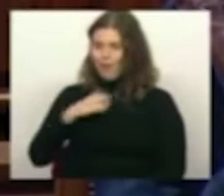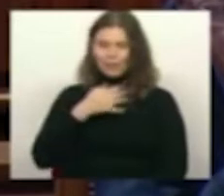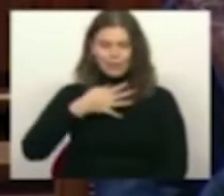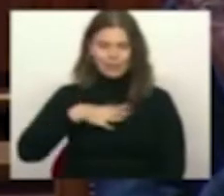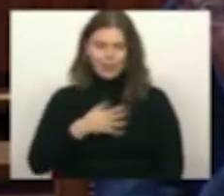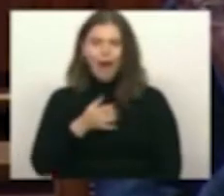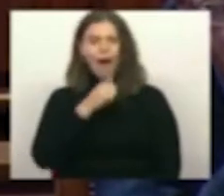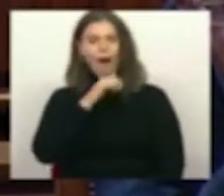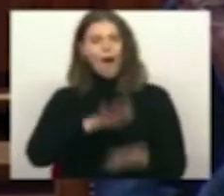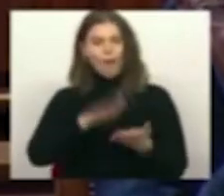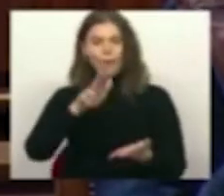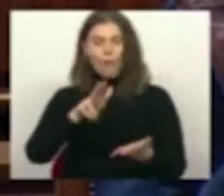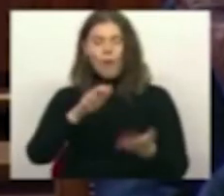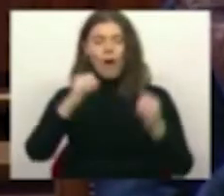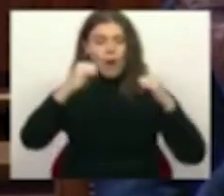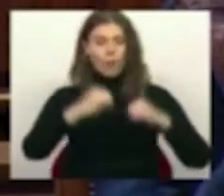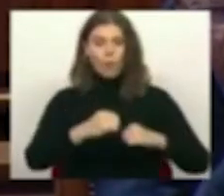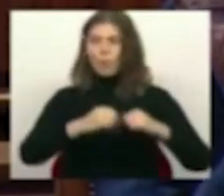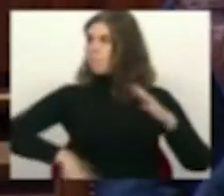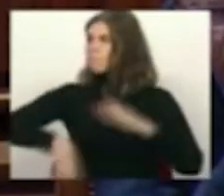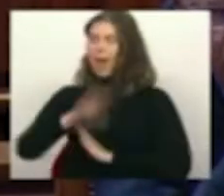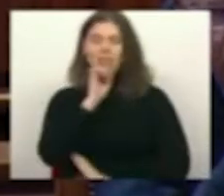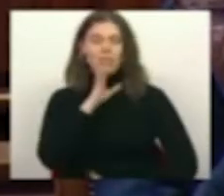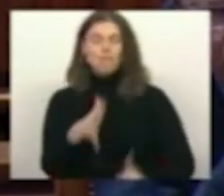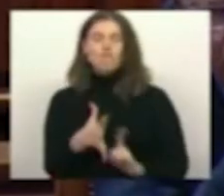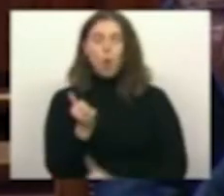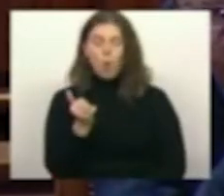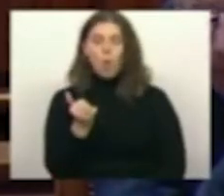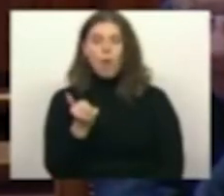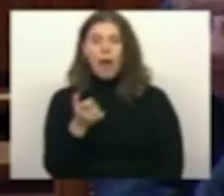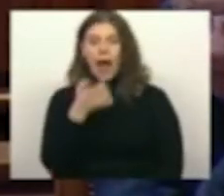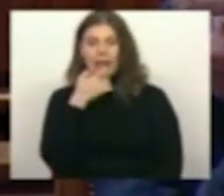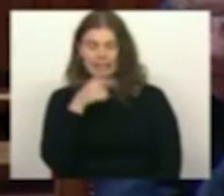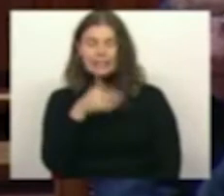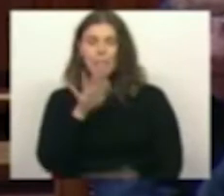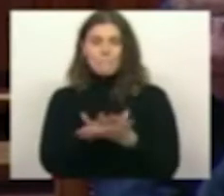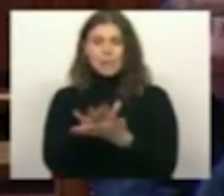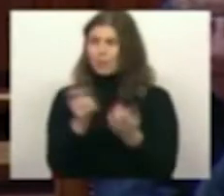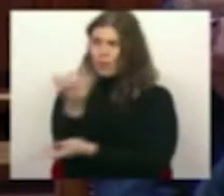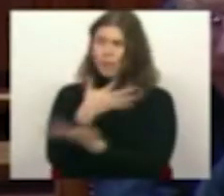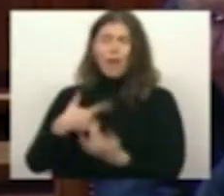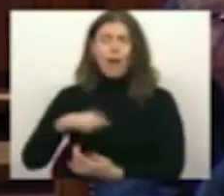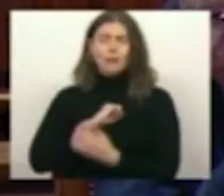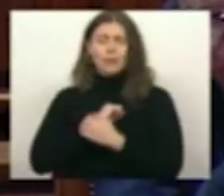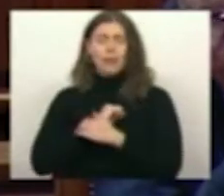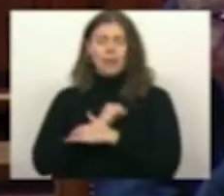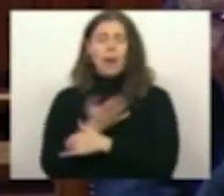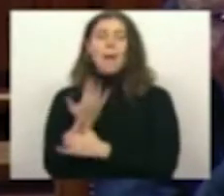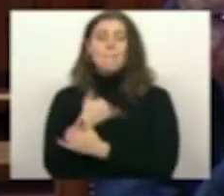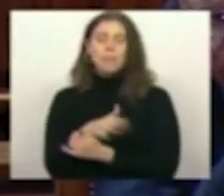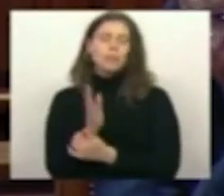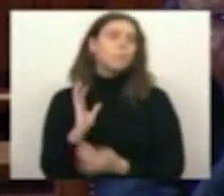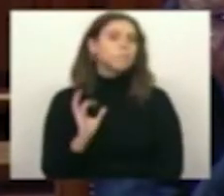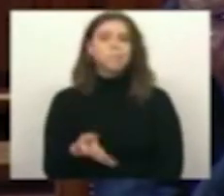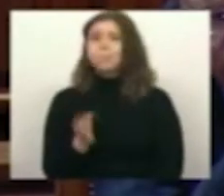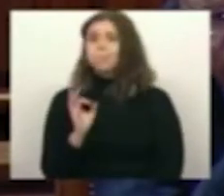um acordo que seja o mais rapidamente possível alcançado. Isso é fundamental para a nossa economia, mas não vale